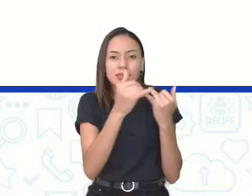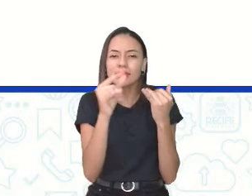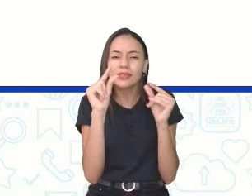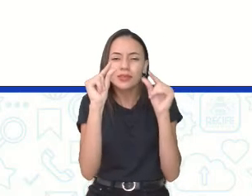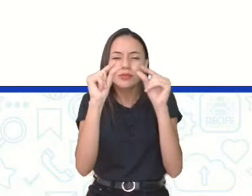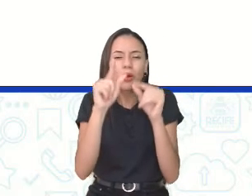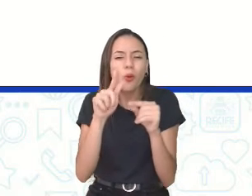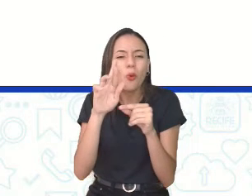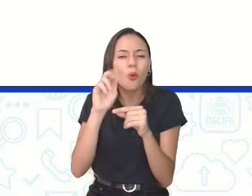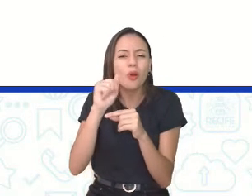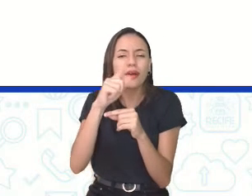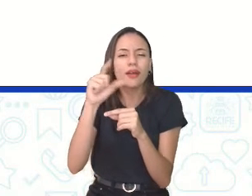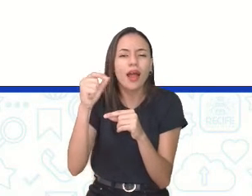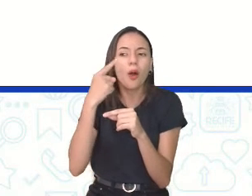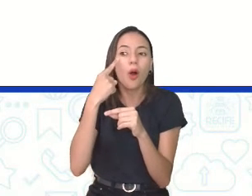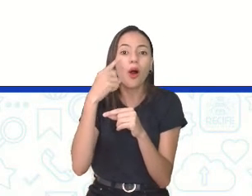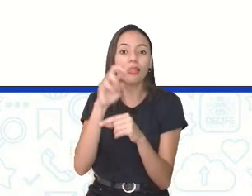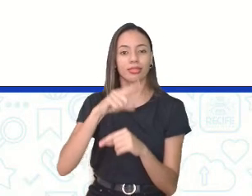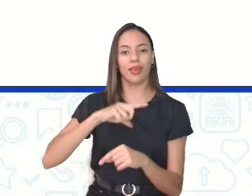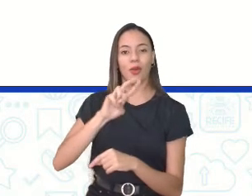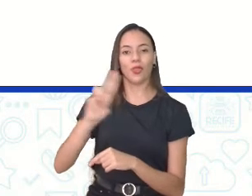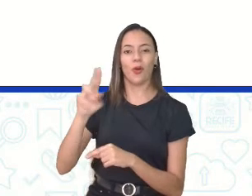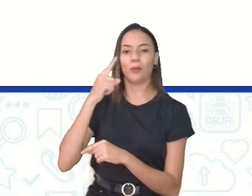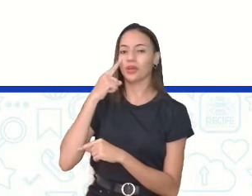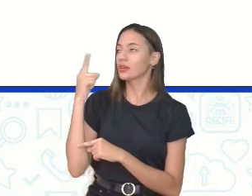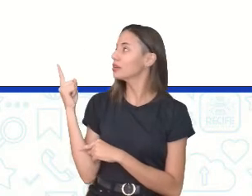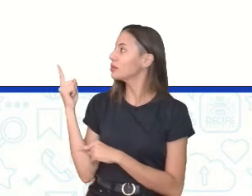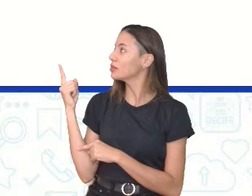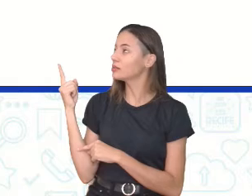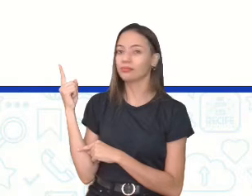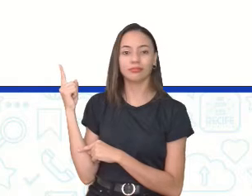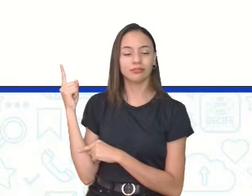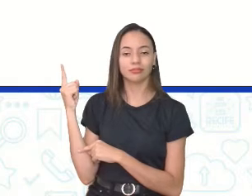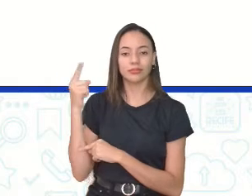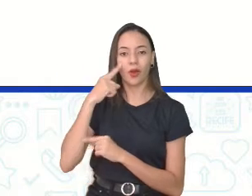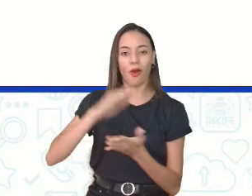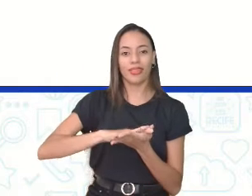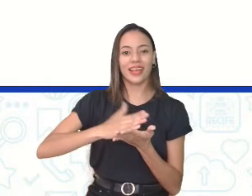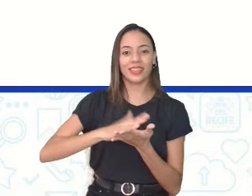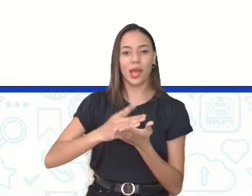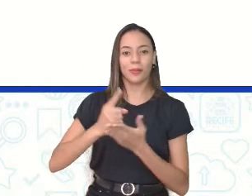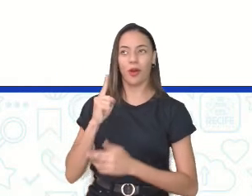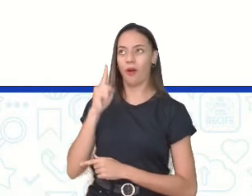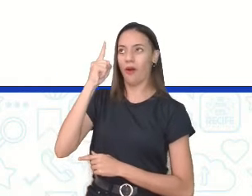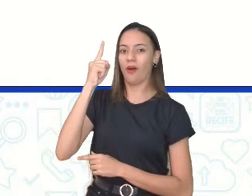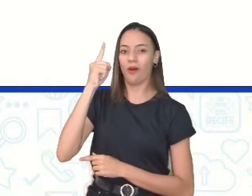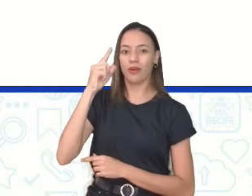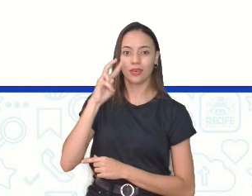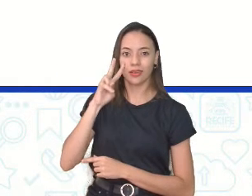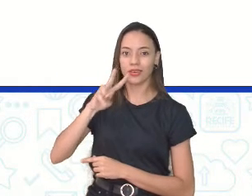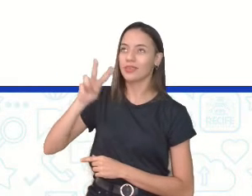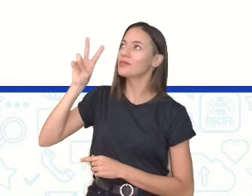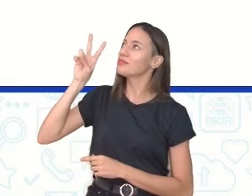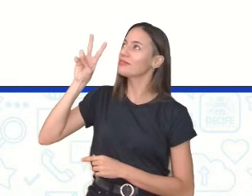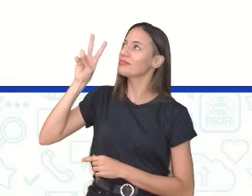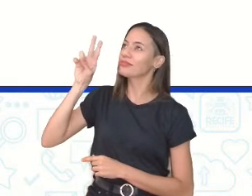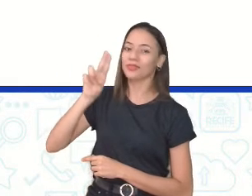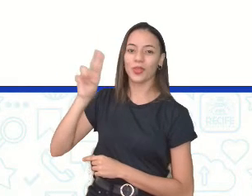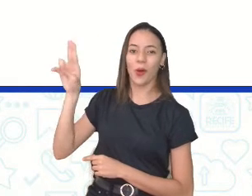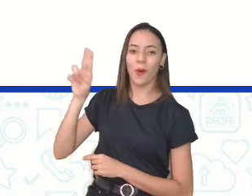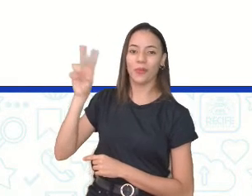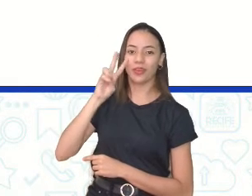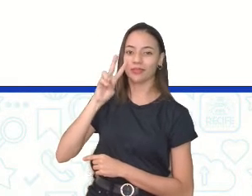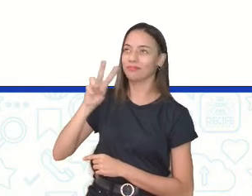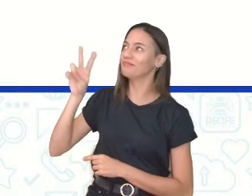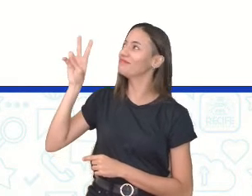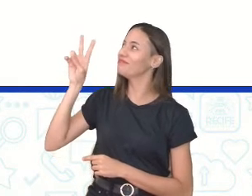é esse? Tá escrito bem ali, ó. Antera. Tá aí bem em cima de Raquel. Ó, Raquel, tá bem em cima de tu. Ai. Se tu olhar pra cima, tu vê escrito, vice Raquel.